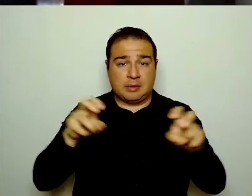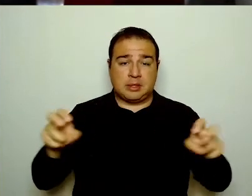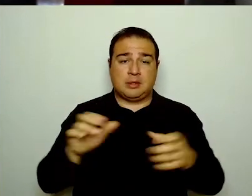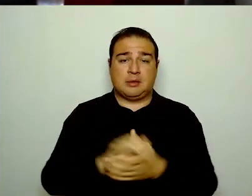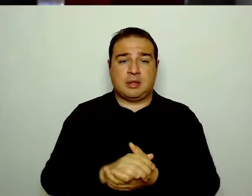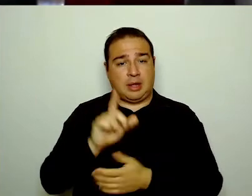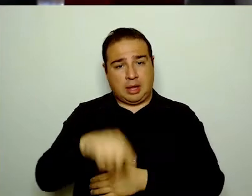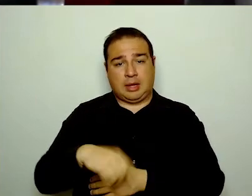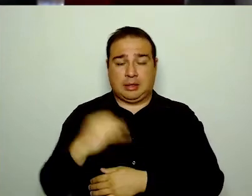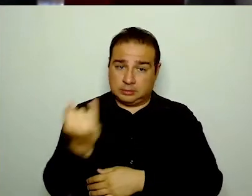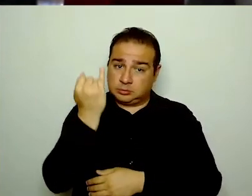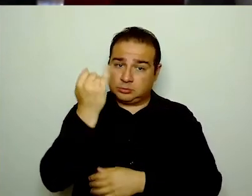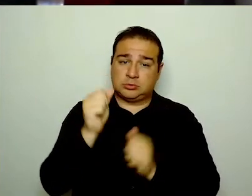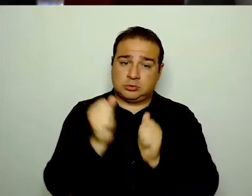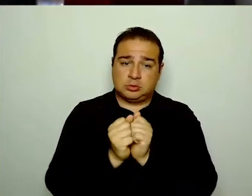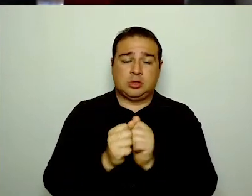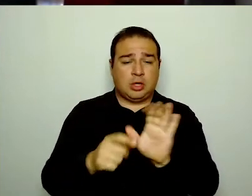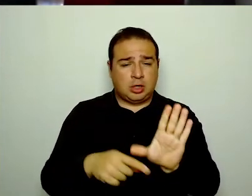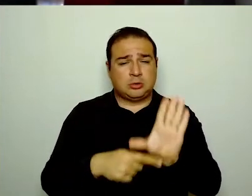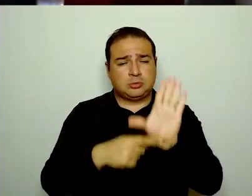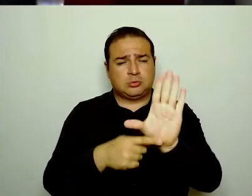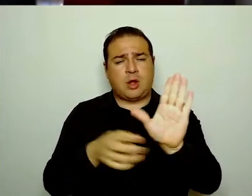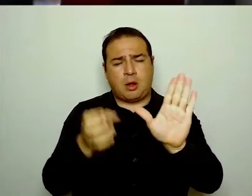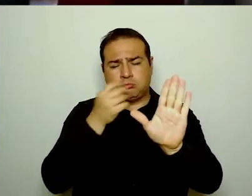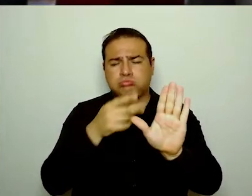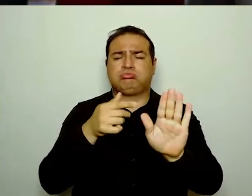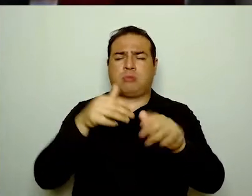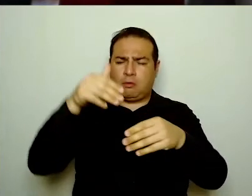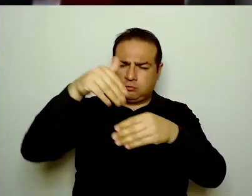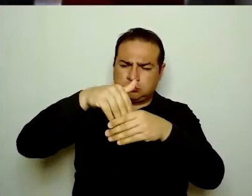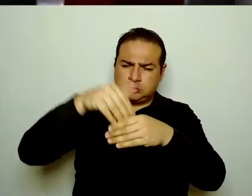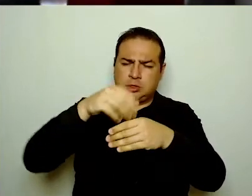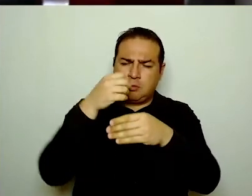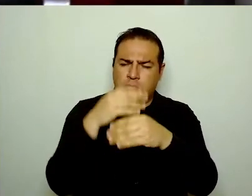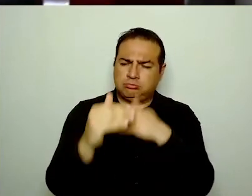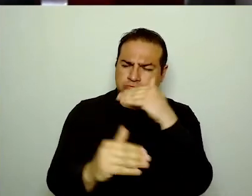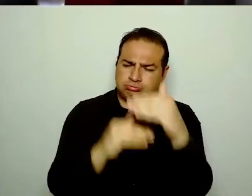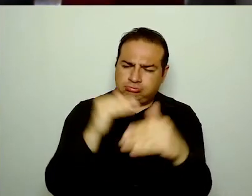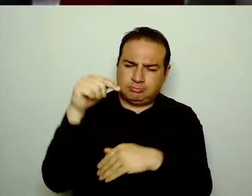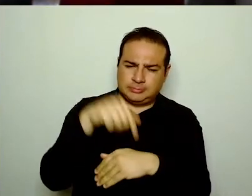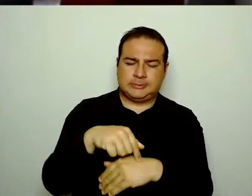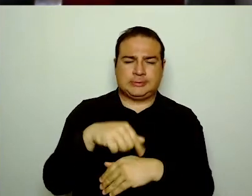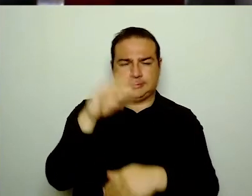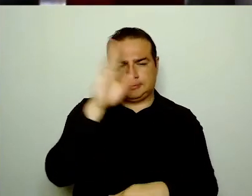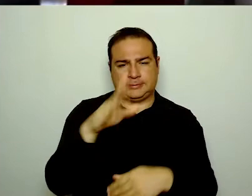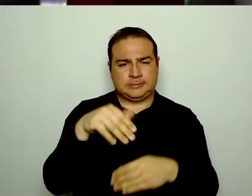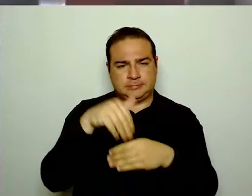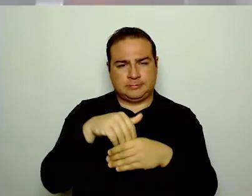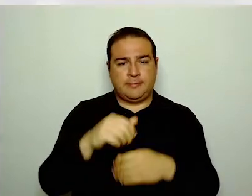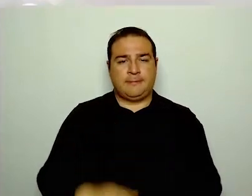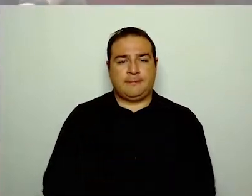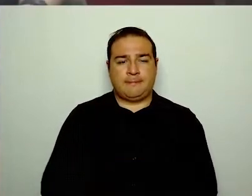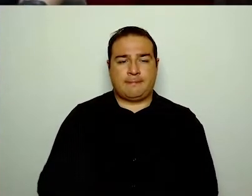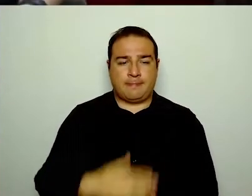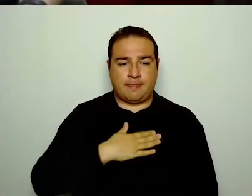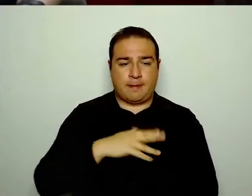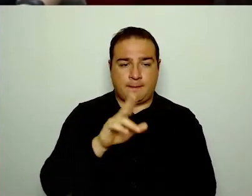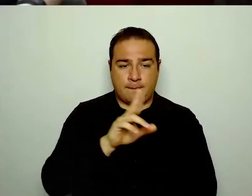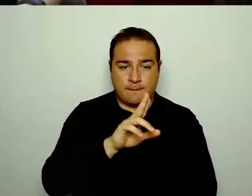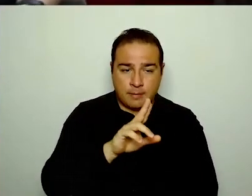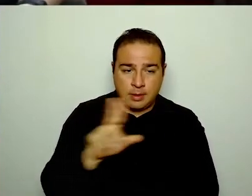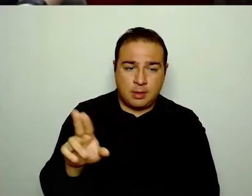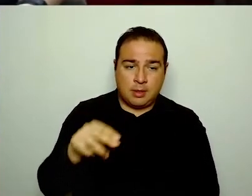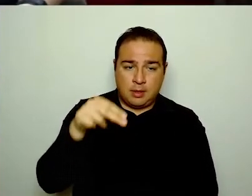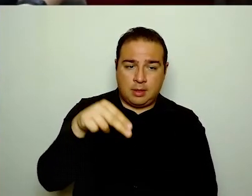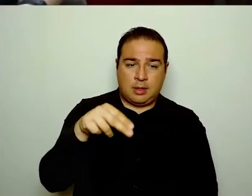que querem ser mesários. Isso é muito importante e tem contribuído de forma efetiva para o sucesso das nossas eleições. Meu